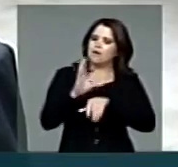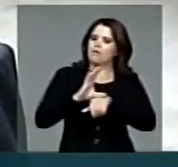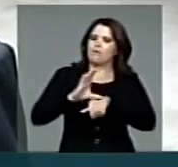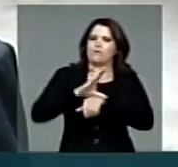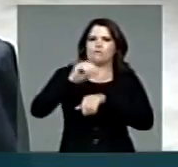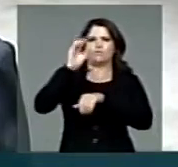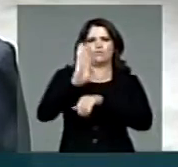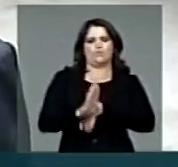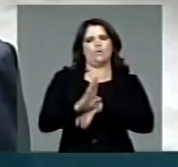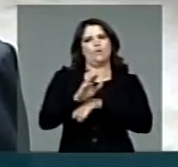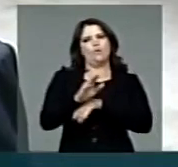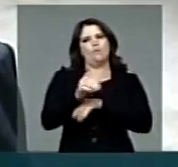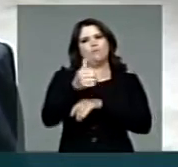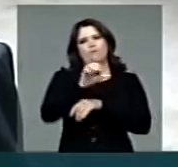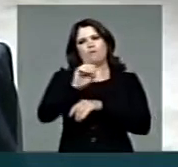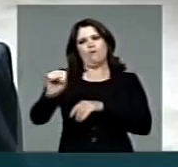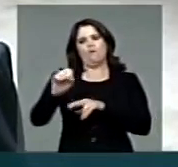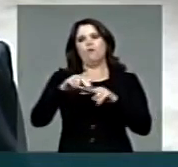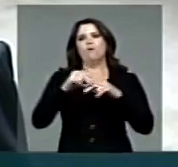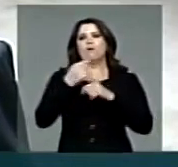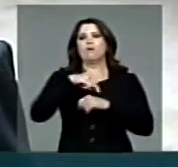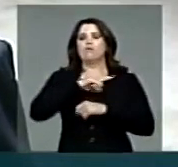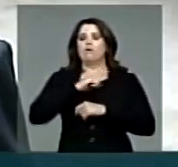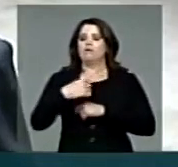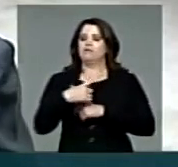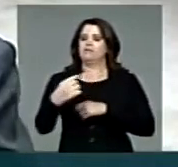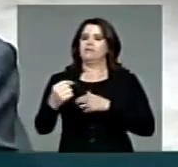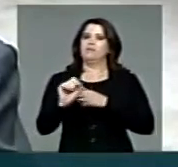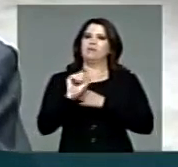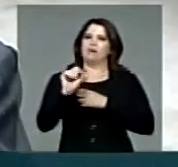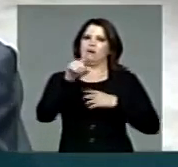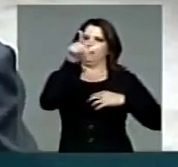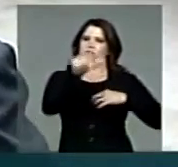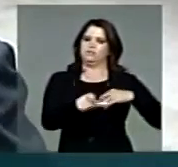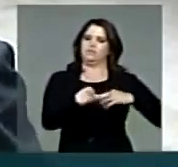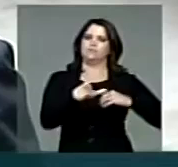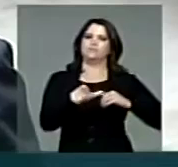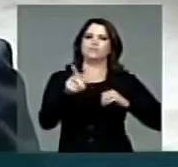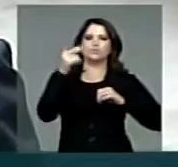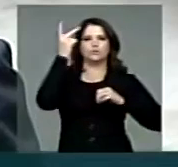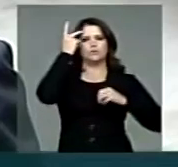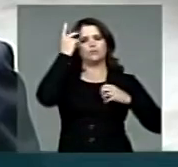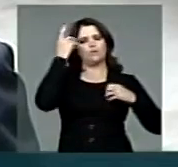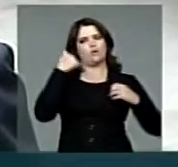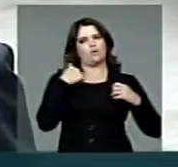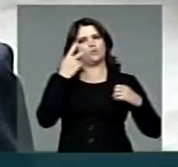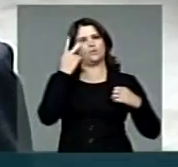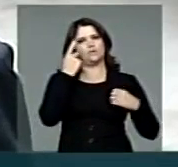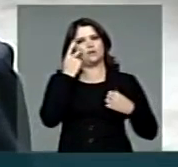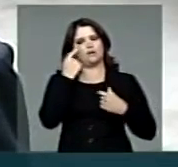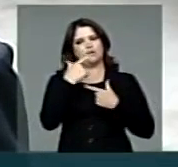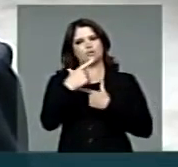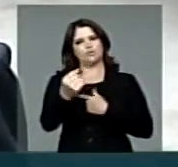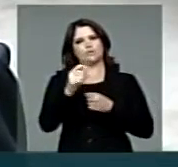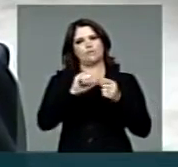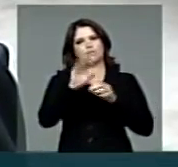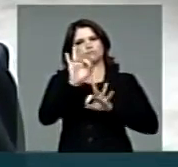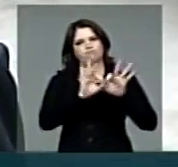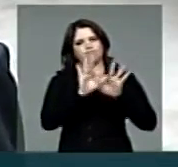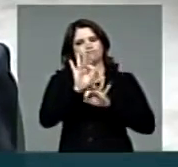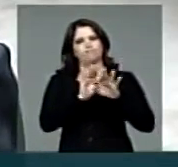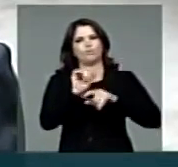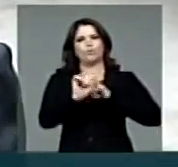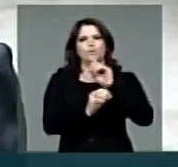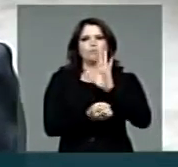reconstitucionalização, quando nós fomos escolhidos, ele por São Paulo, eu pelo Ceará, para elaborarmos